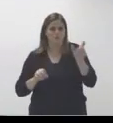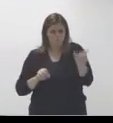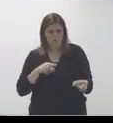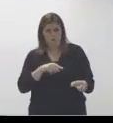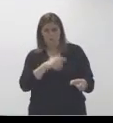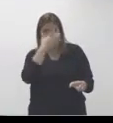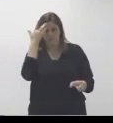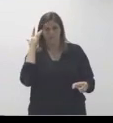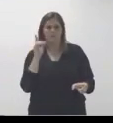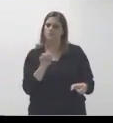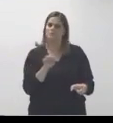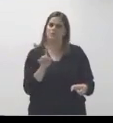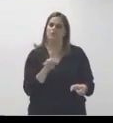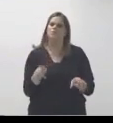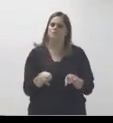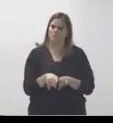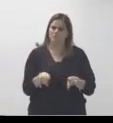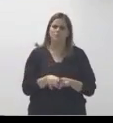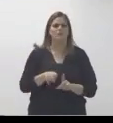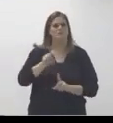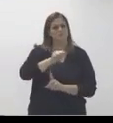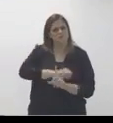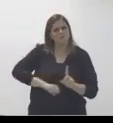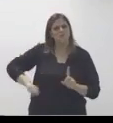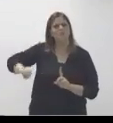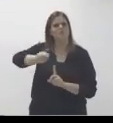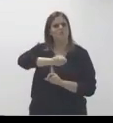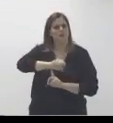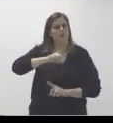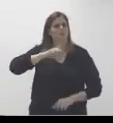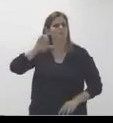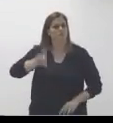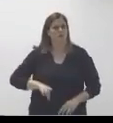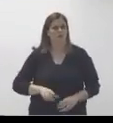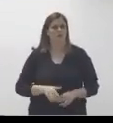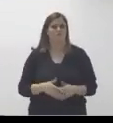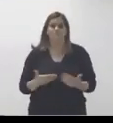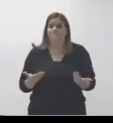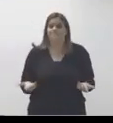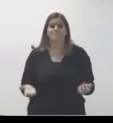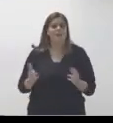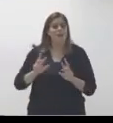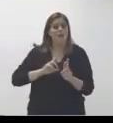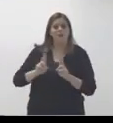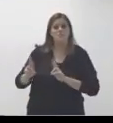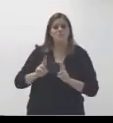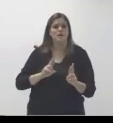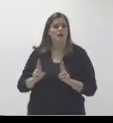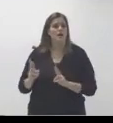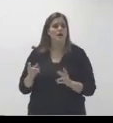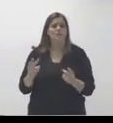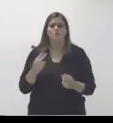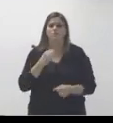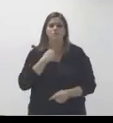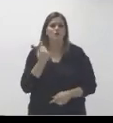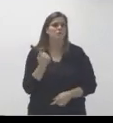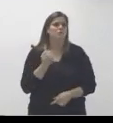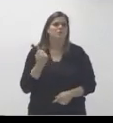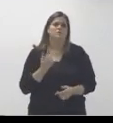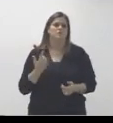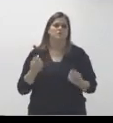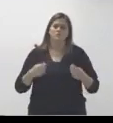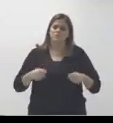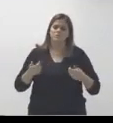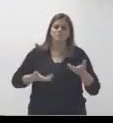da transformação da própria sociedade então relações que elas se convoca o tempo todo porque a transformação